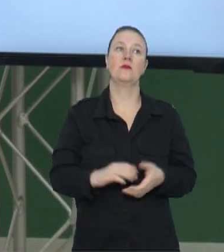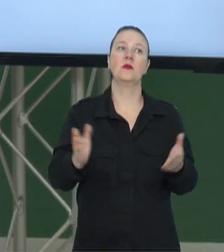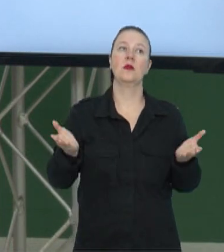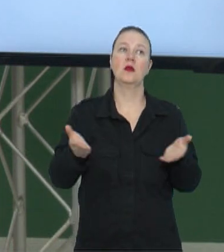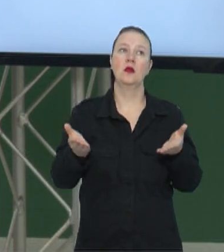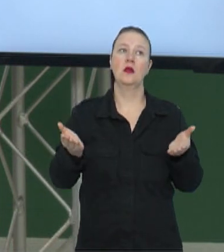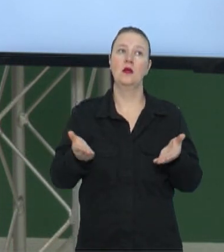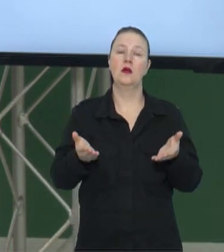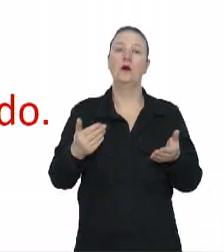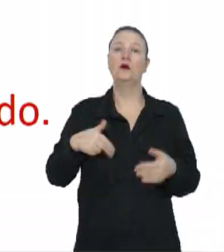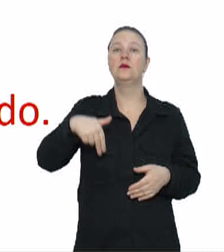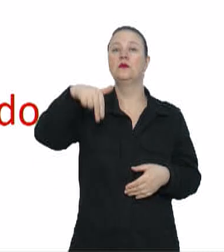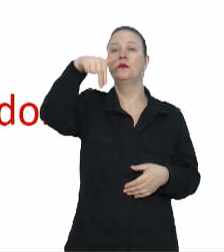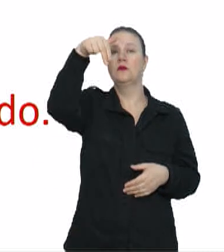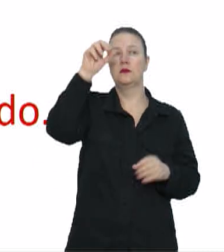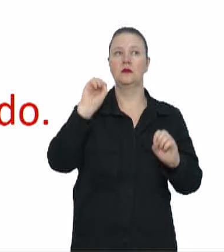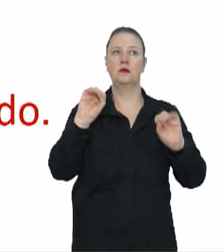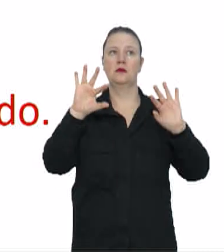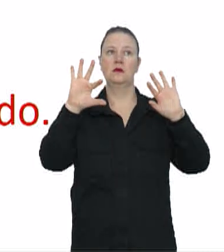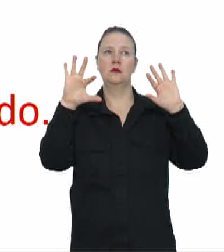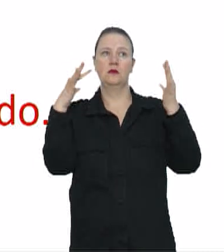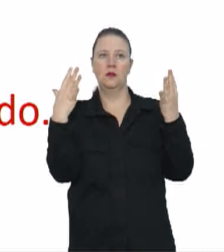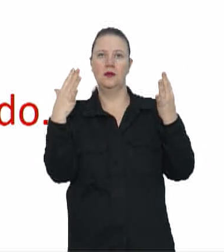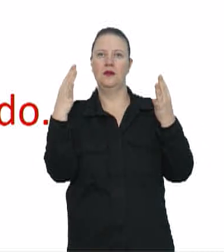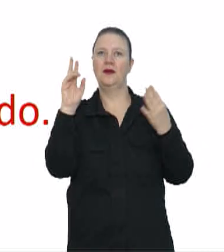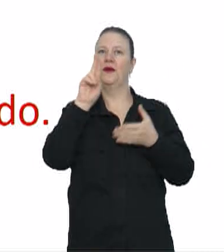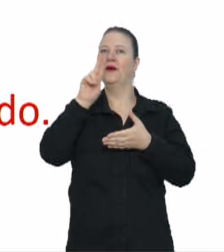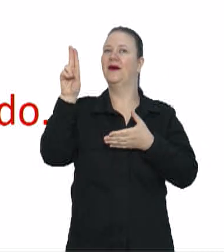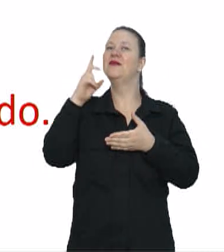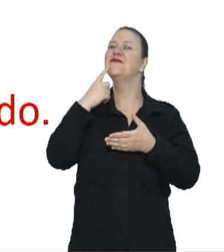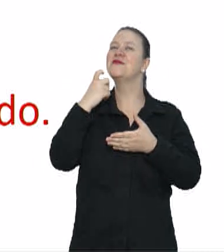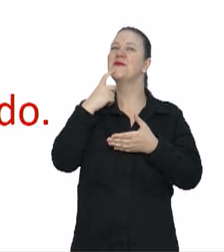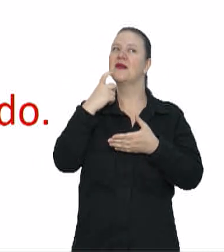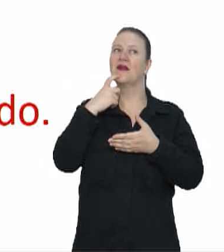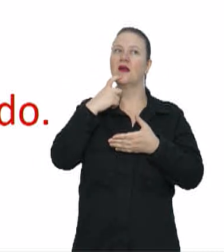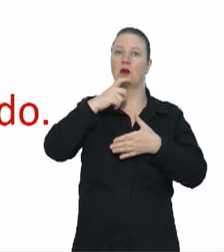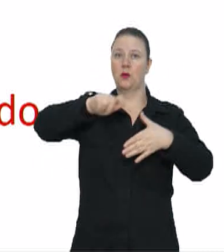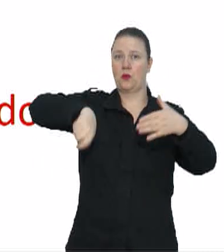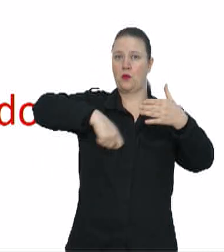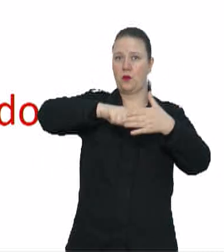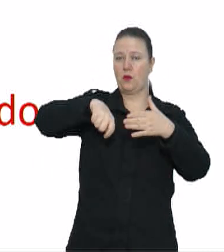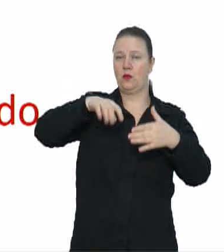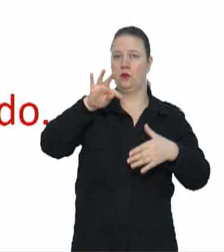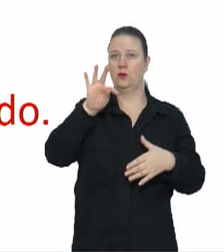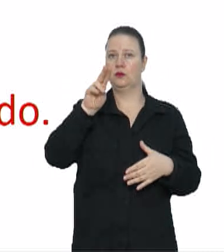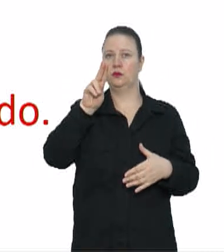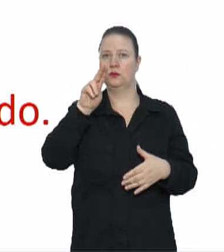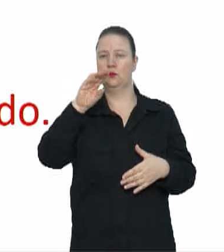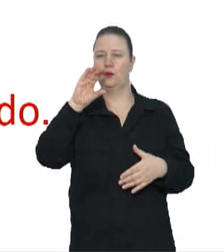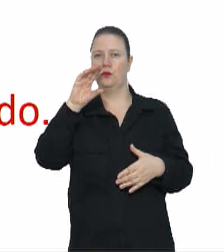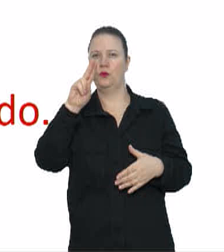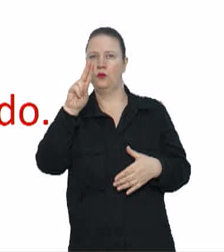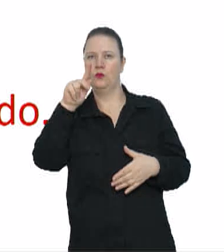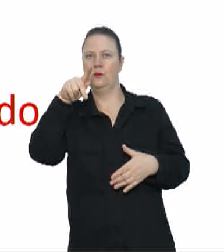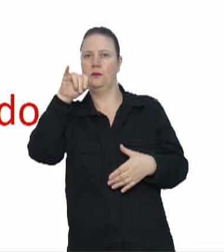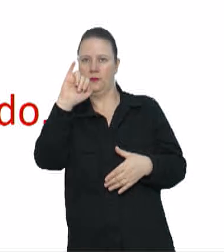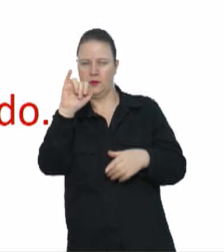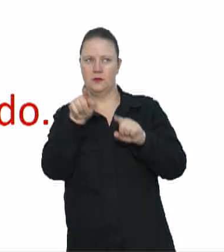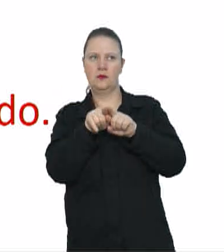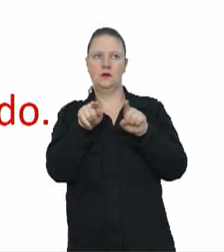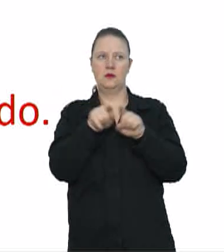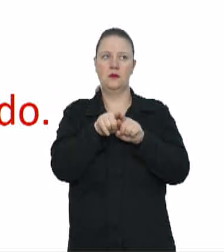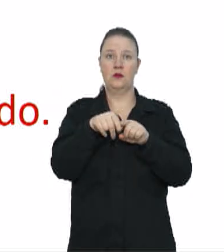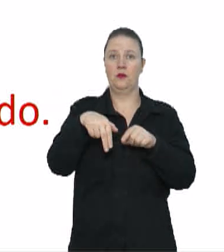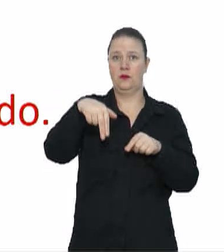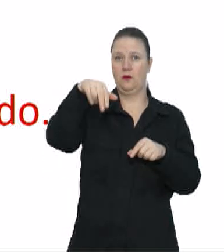exemplos. Região Norte, festa do Círio de Nazaré, um prato típico, o tucupi. Nordeste, o frevo, pratos